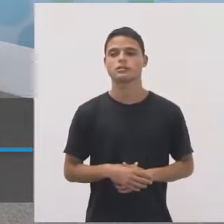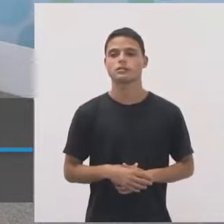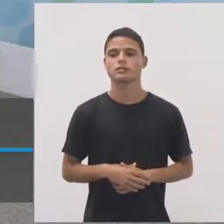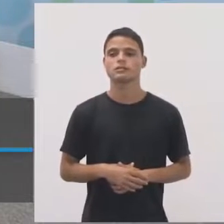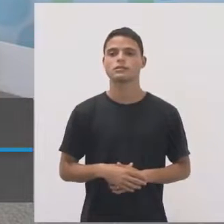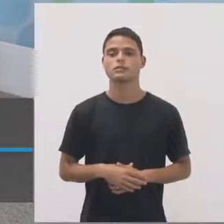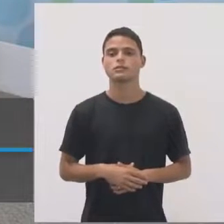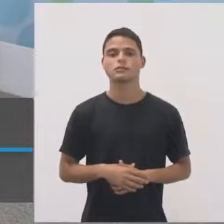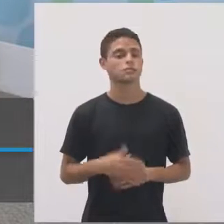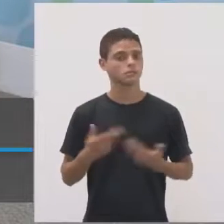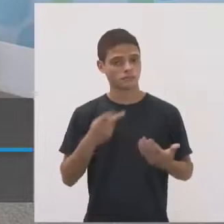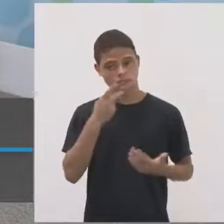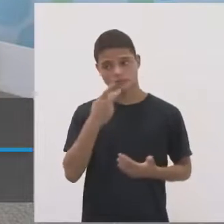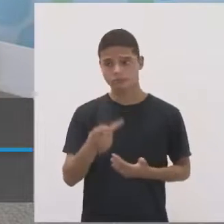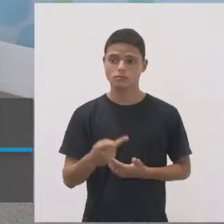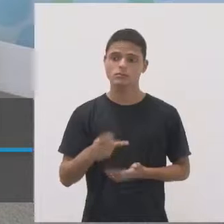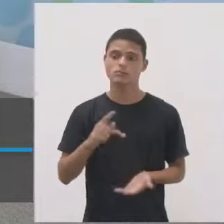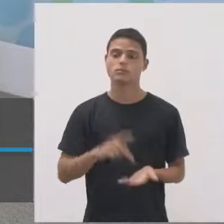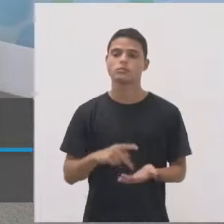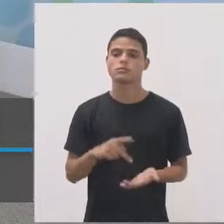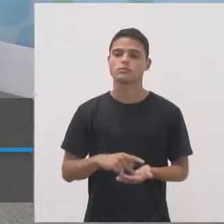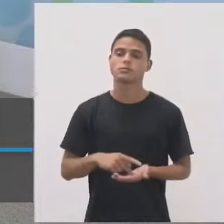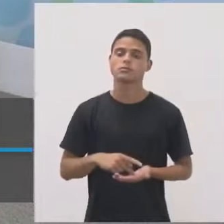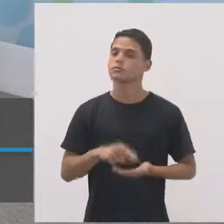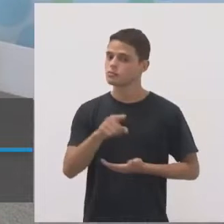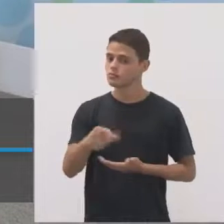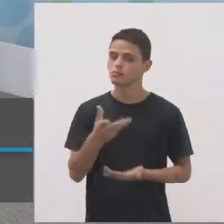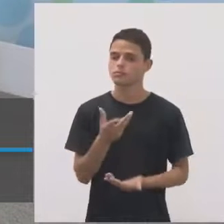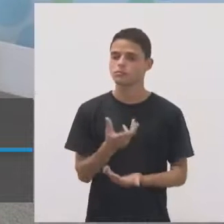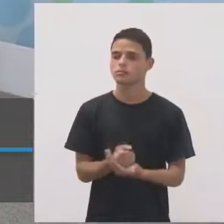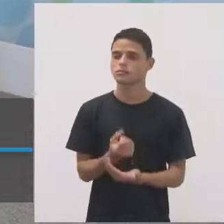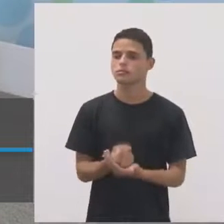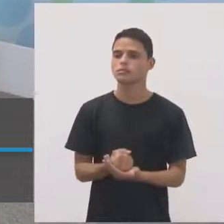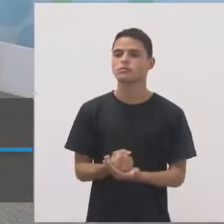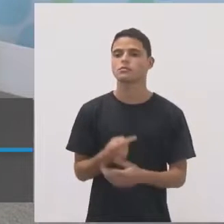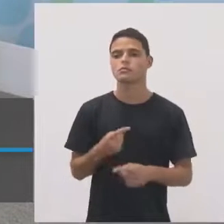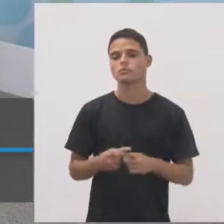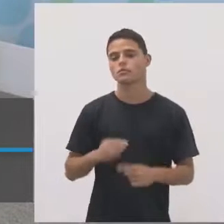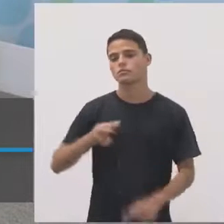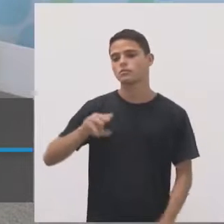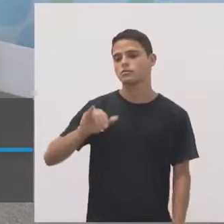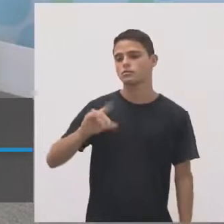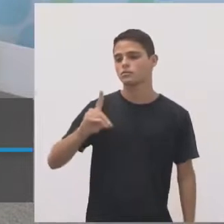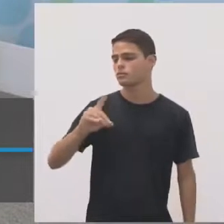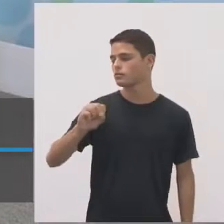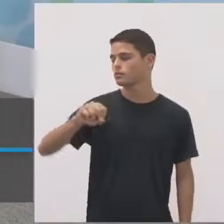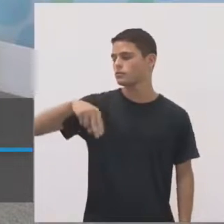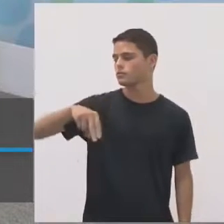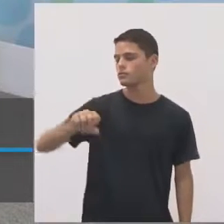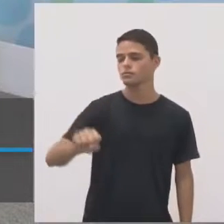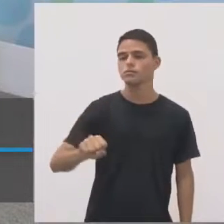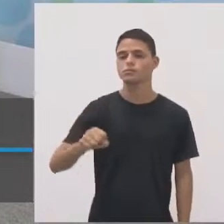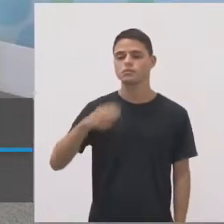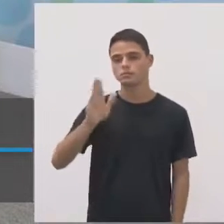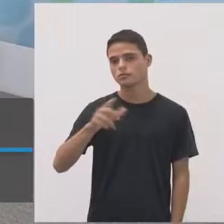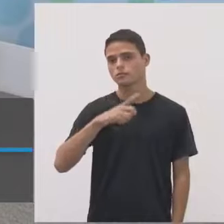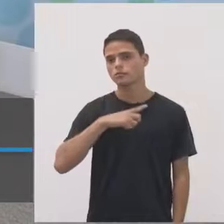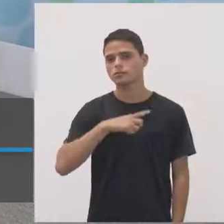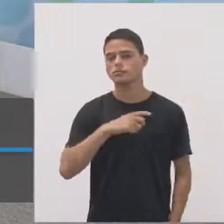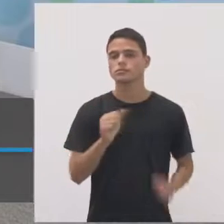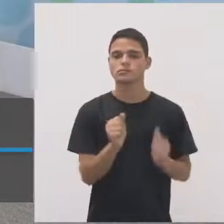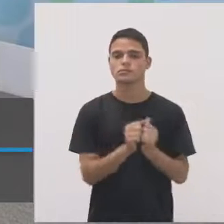seguir. E eu ia falar, na verdade, que você tá instalando porque o Windows já veio junto com o computador, né? Assim, para